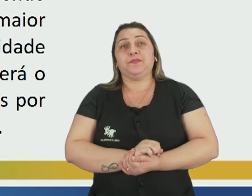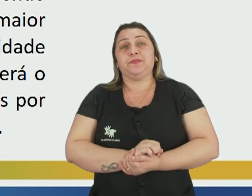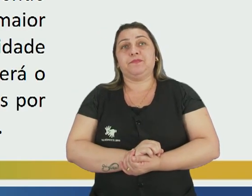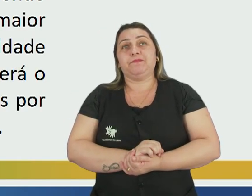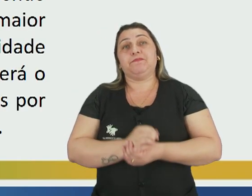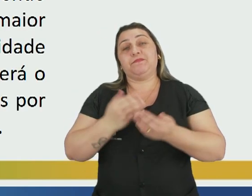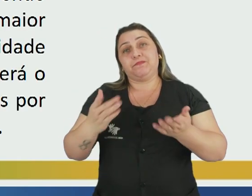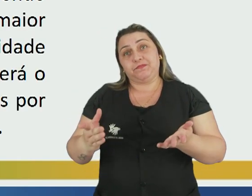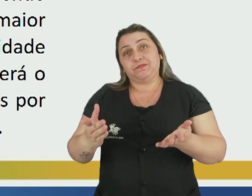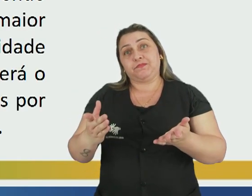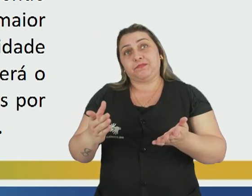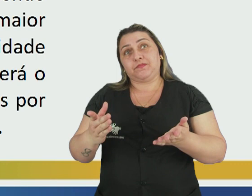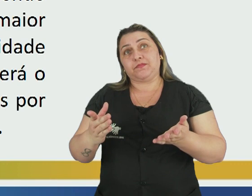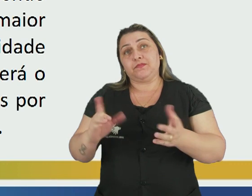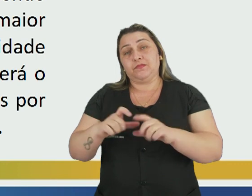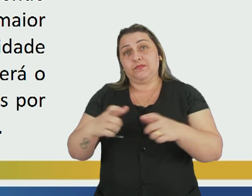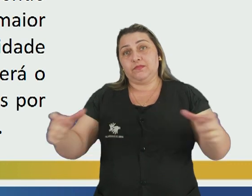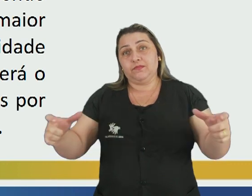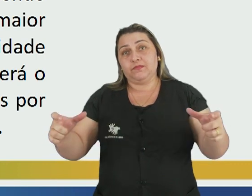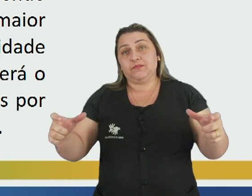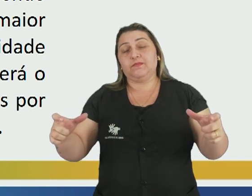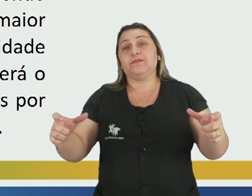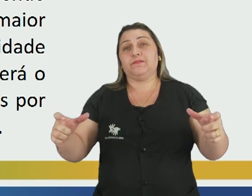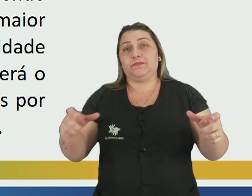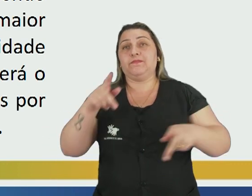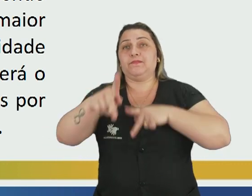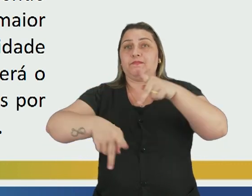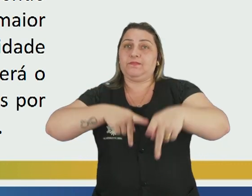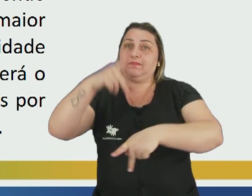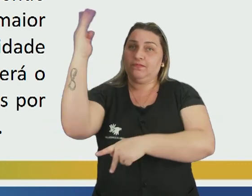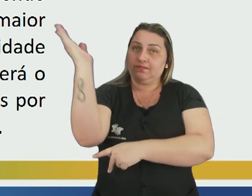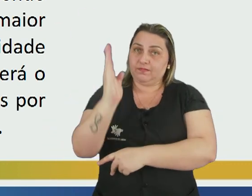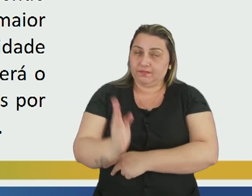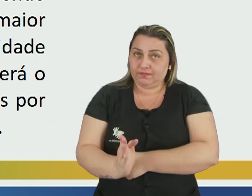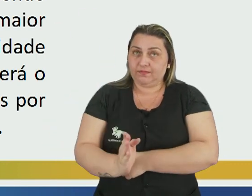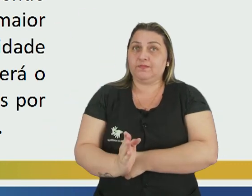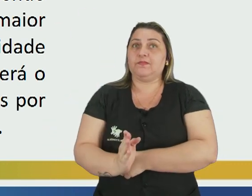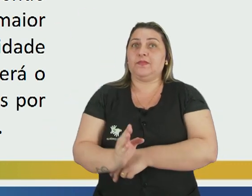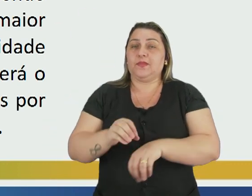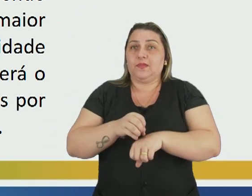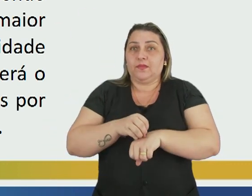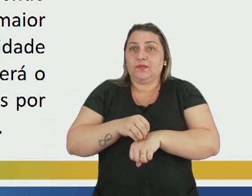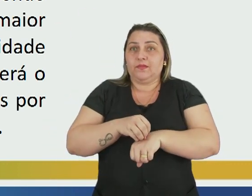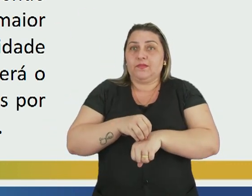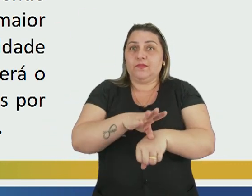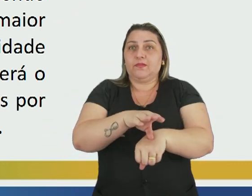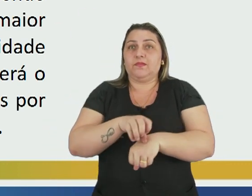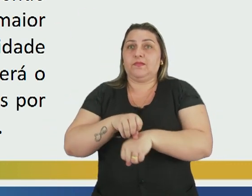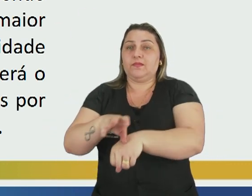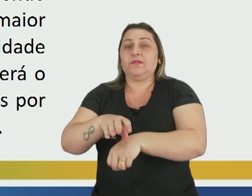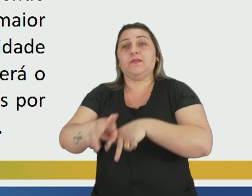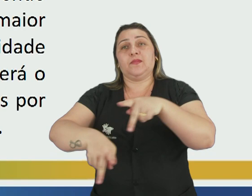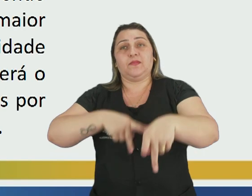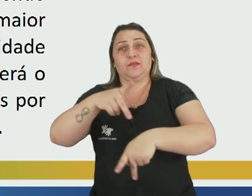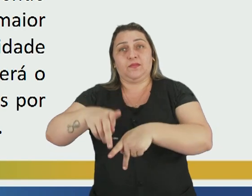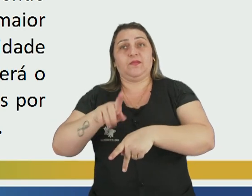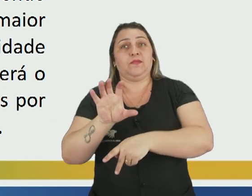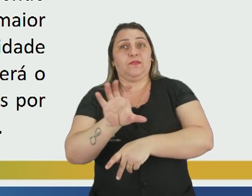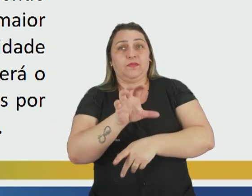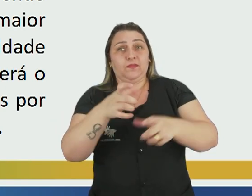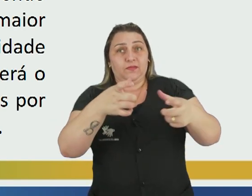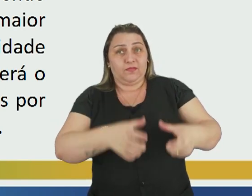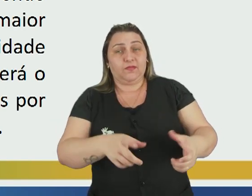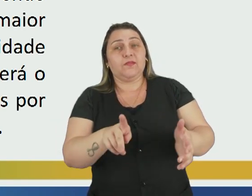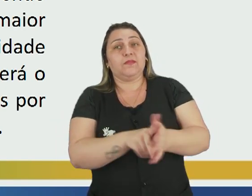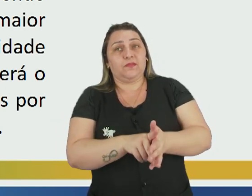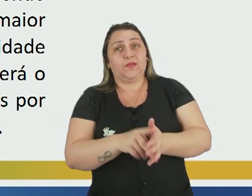E sobre a densidade demográfica do país. Densidade demográfica é a distribuição da população numa área,